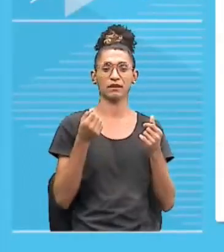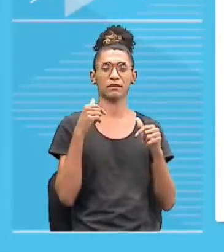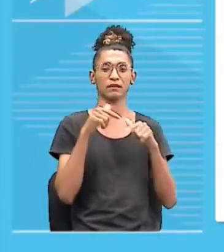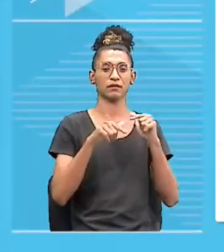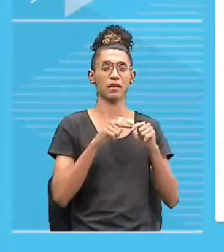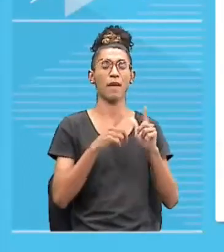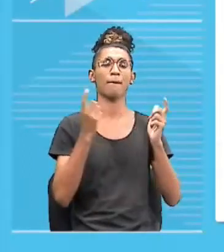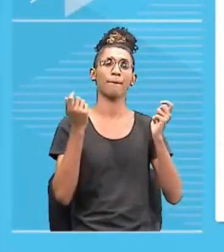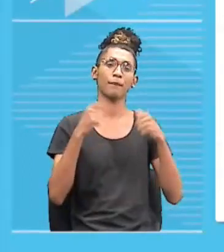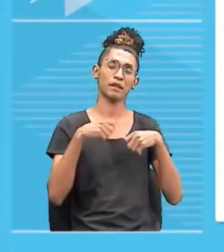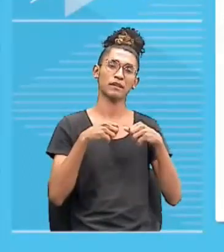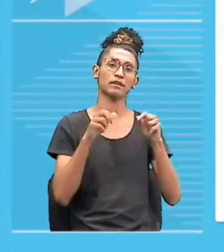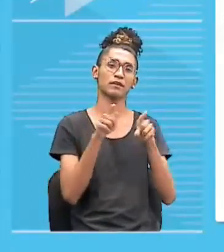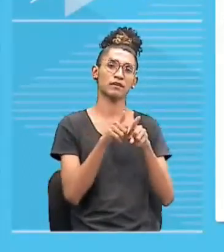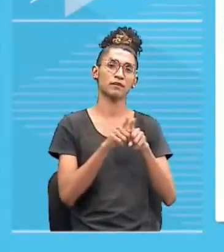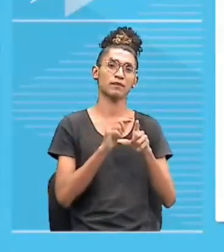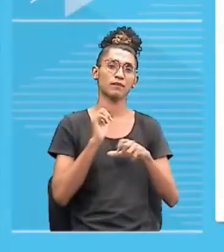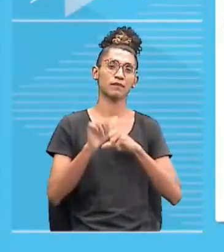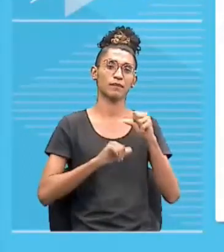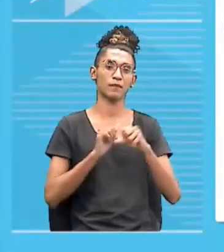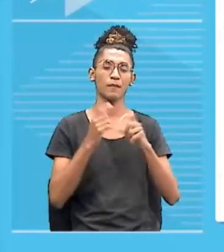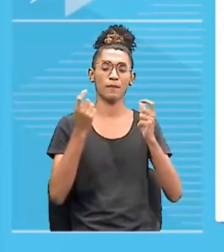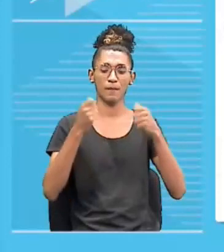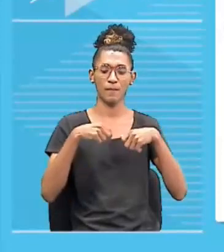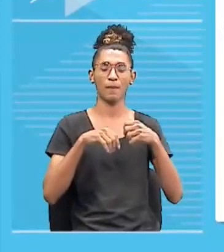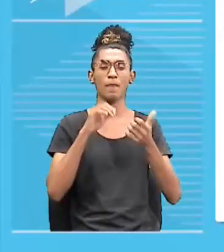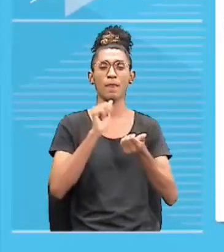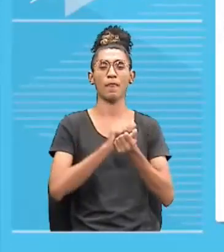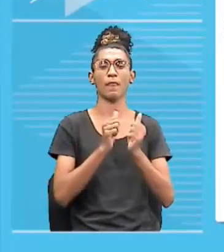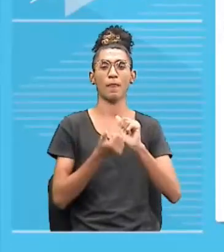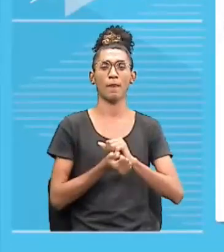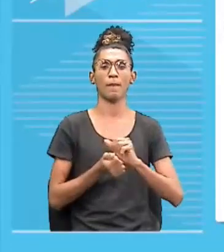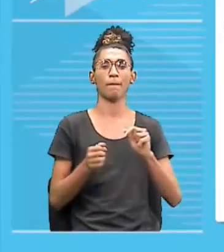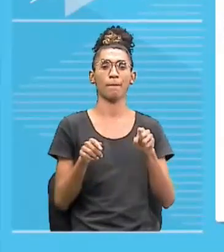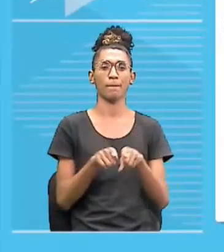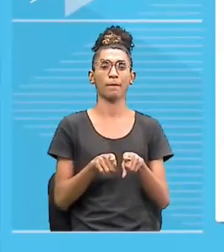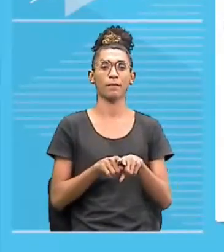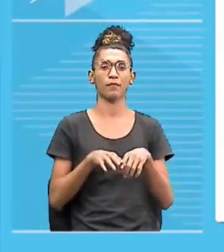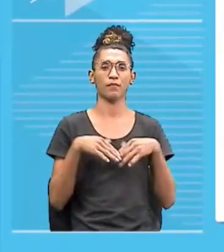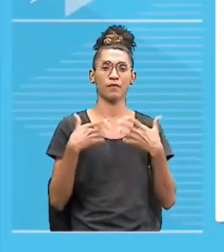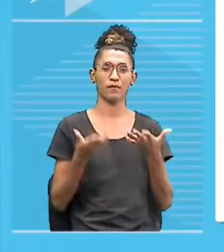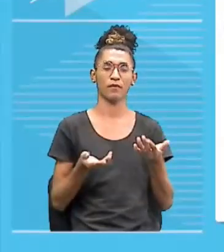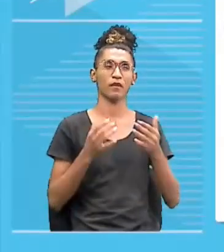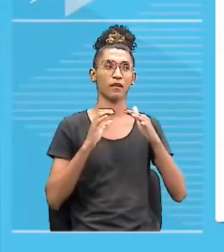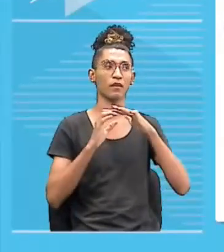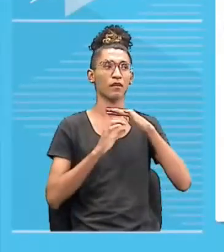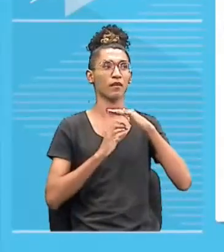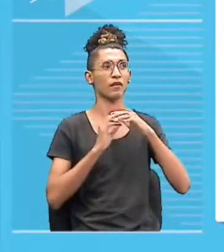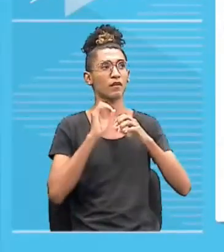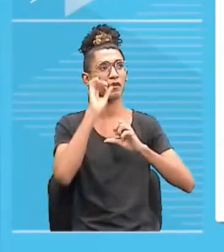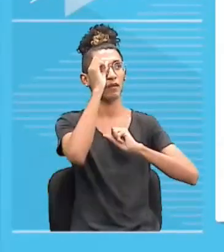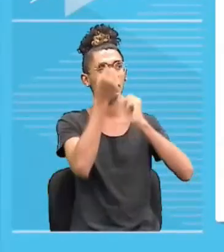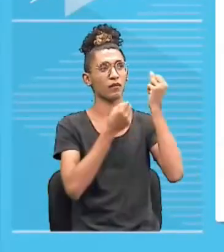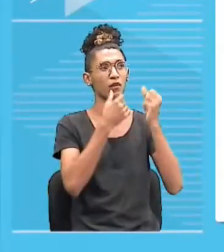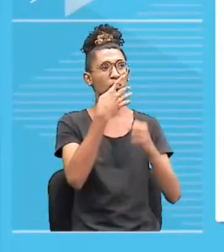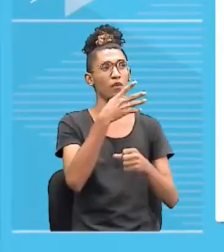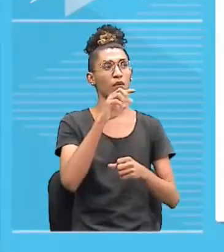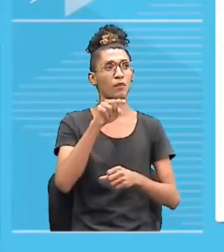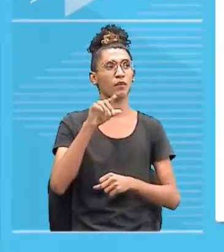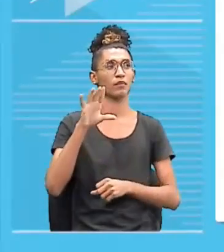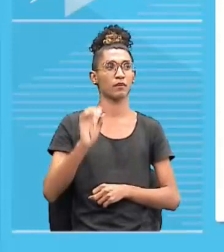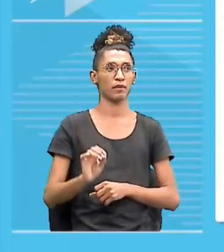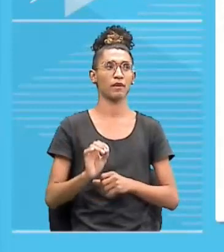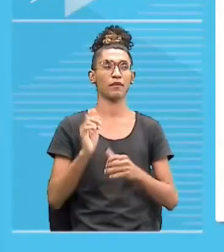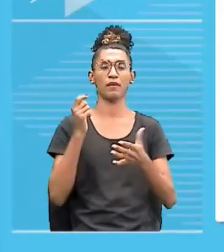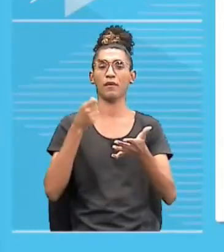também precisam mudar, precisam se atualizar. E por que a indústria 4.0 no Brasil